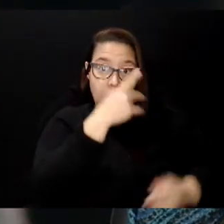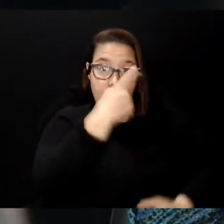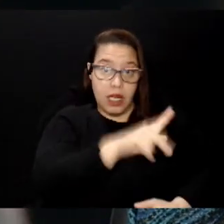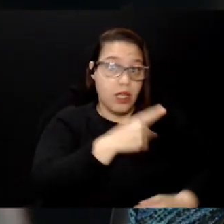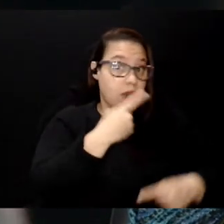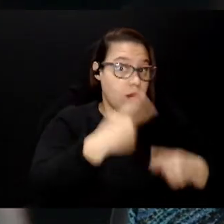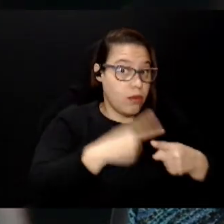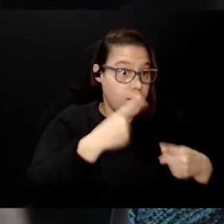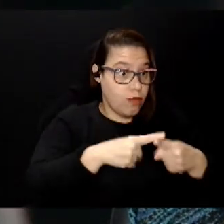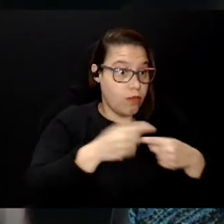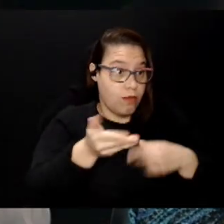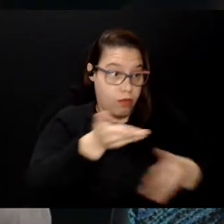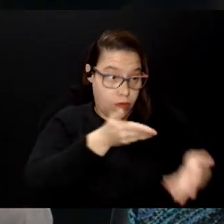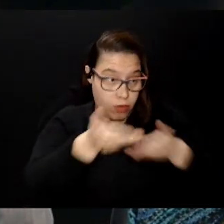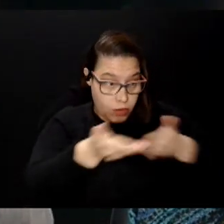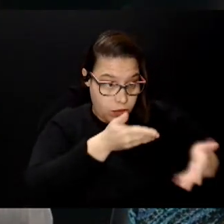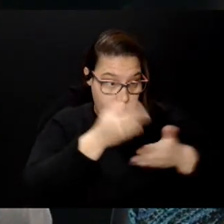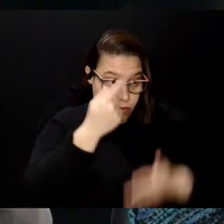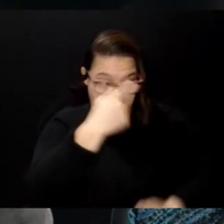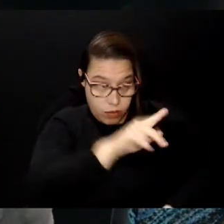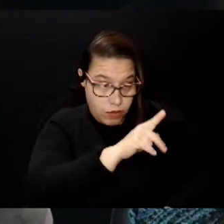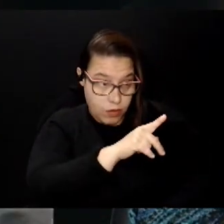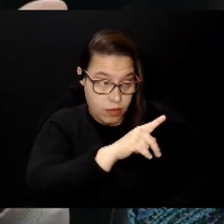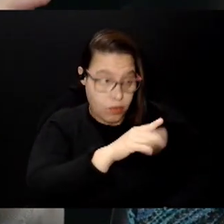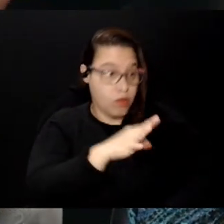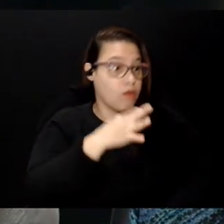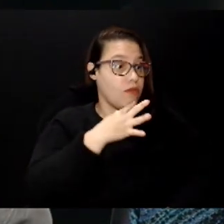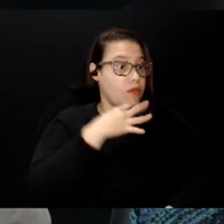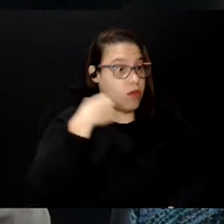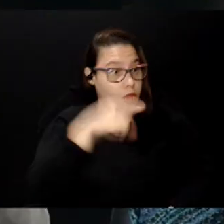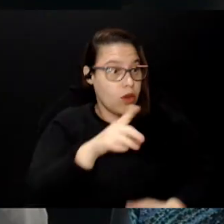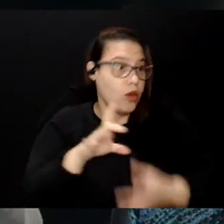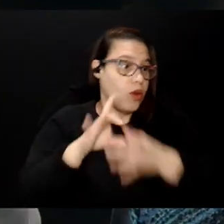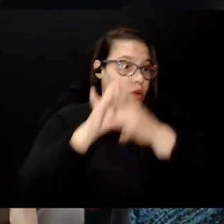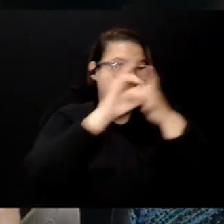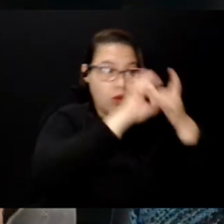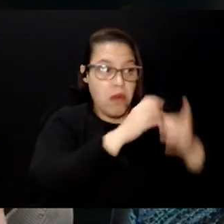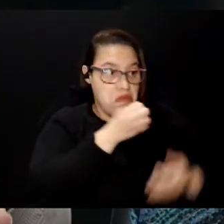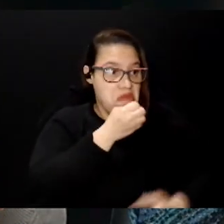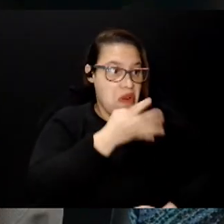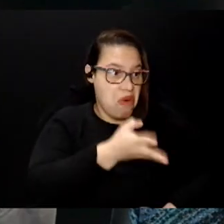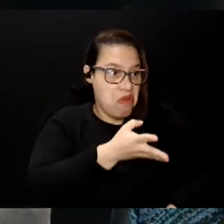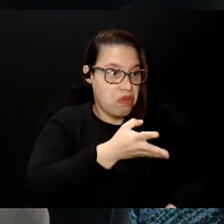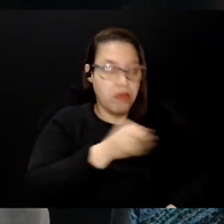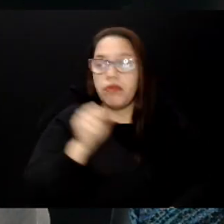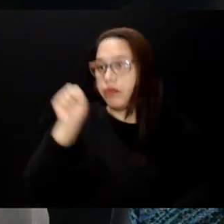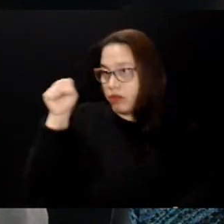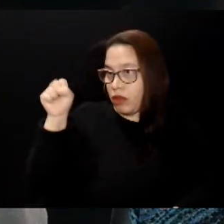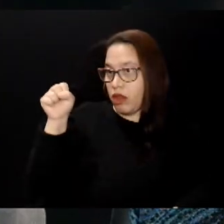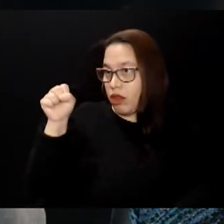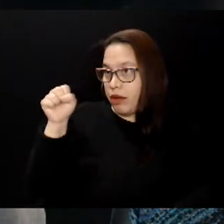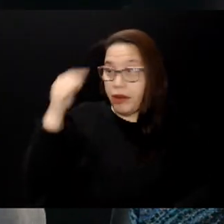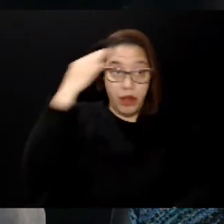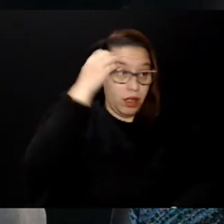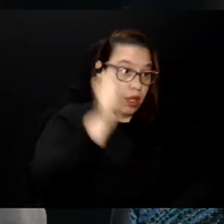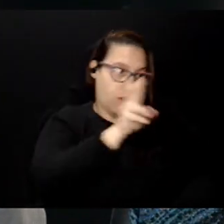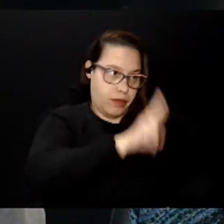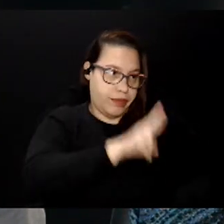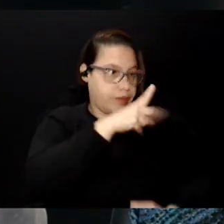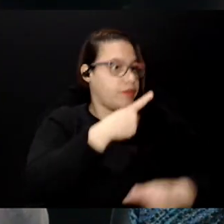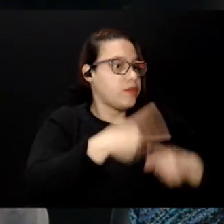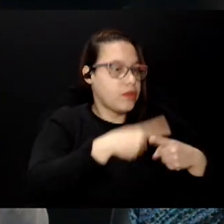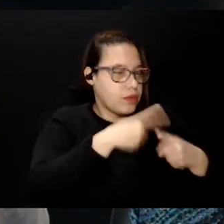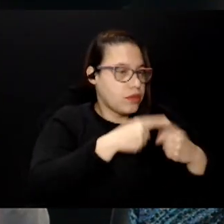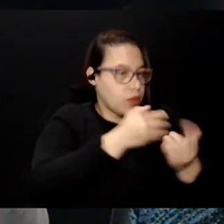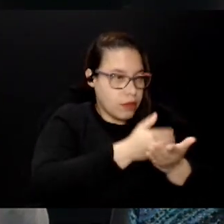com você, ela conhecer o seu contexto é bom, desde que você saiba usar isso. Por quê? A partir do momento que